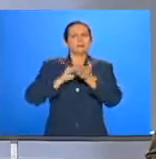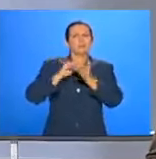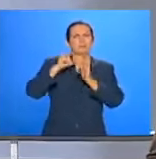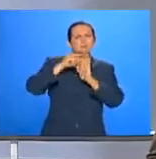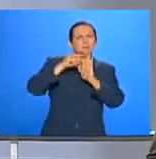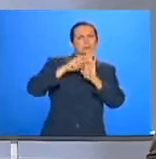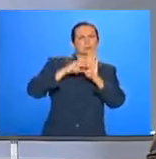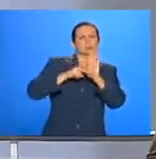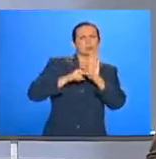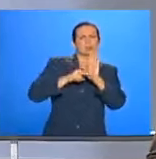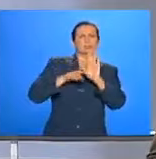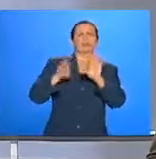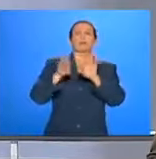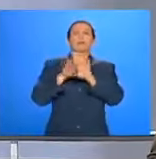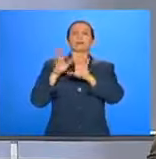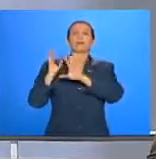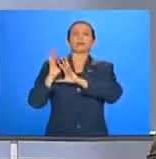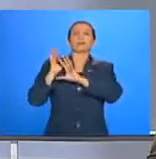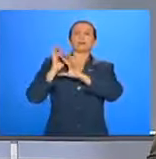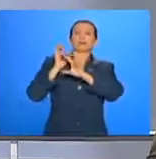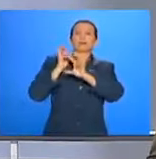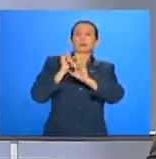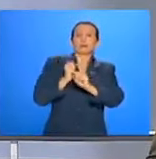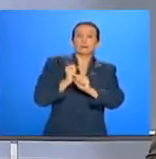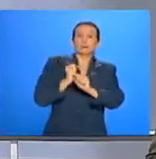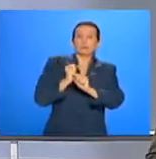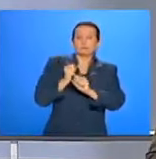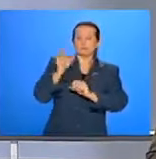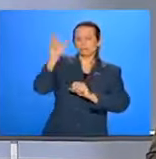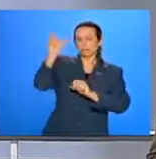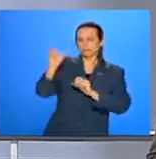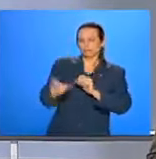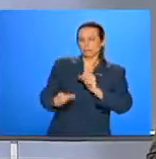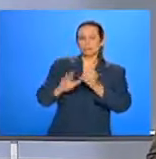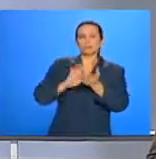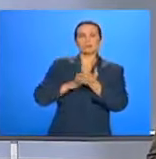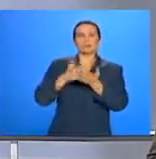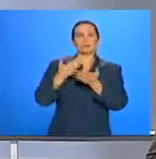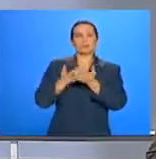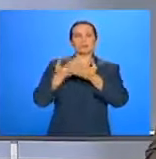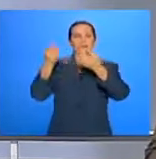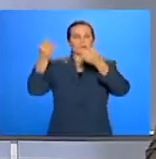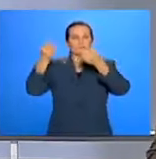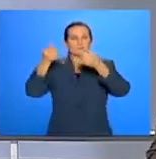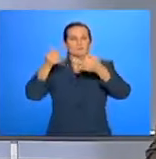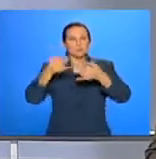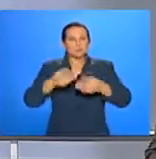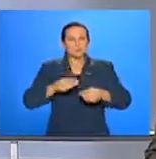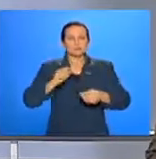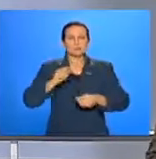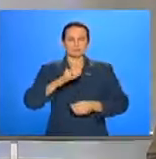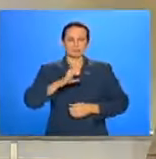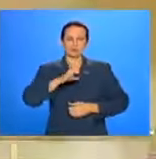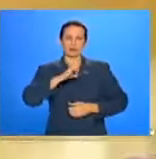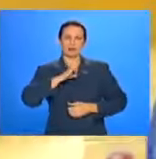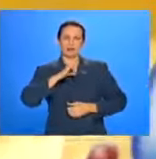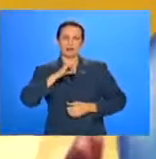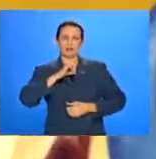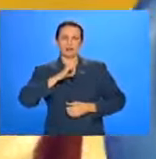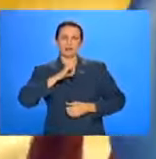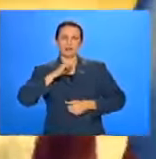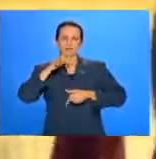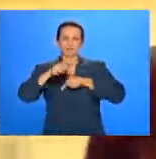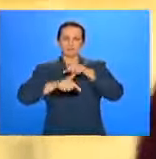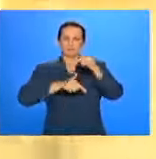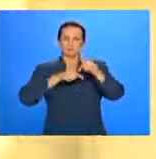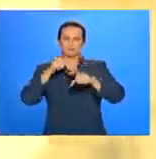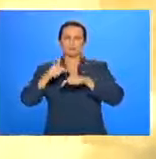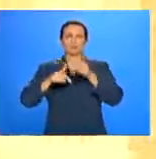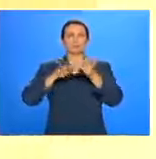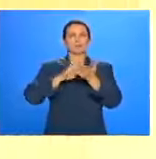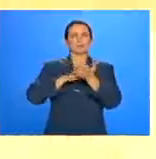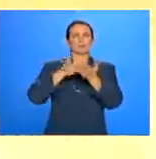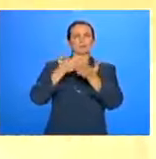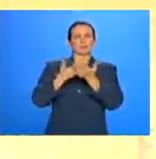de um intérprete falando desses desafios e sobre o código de ética dessa profissão.